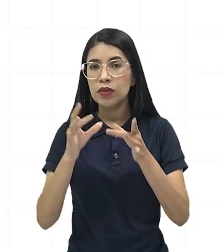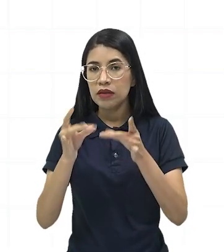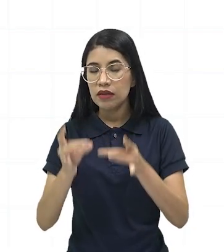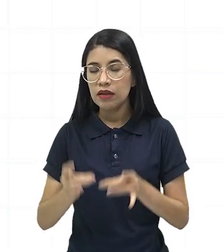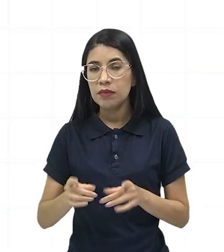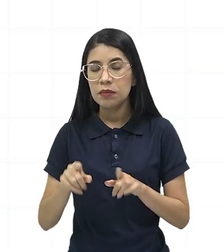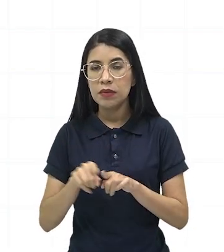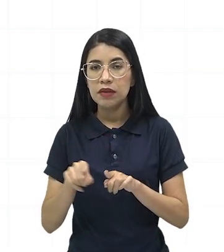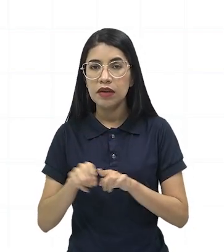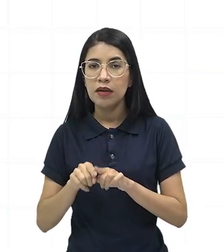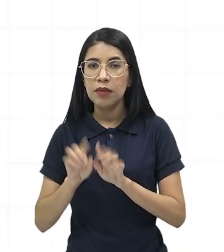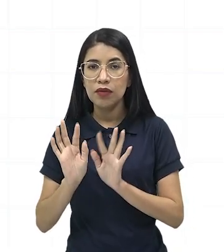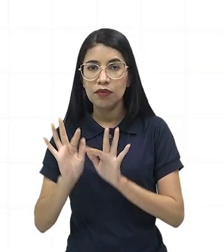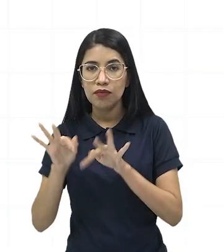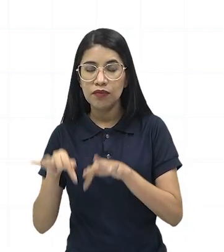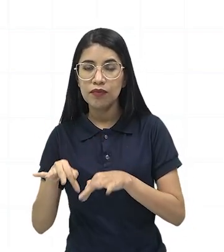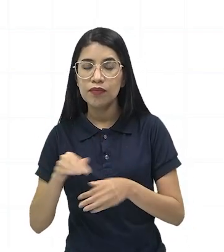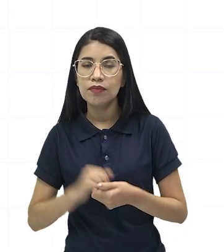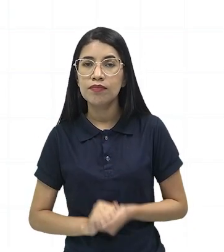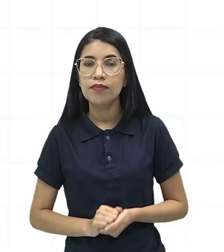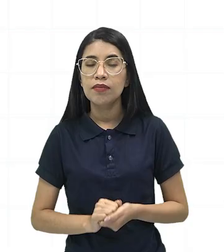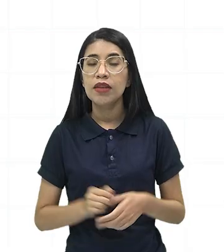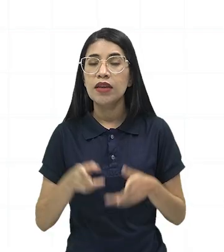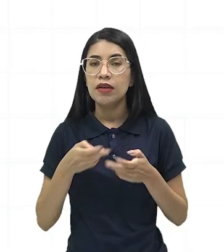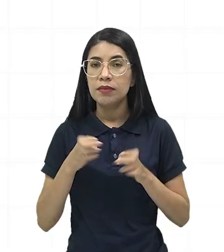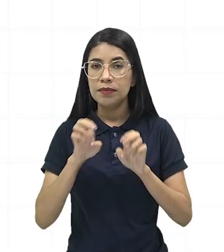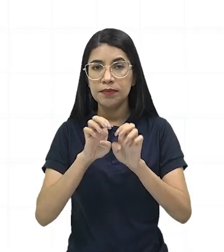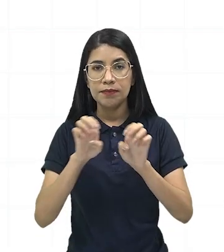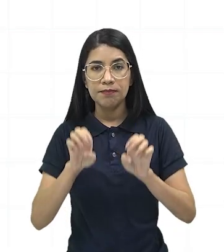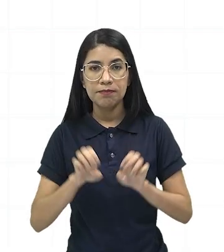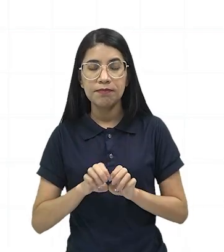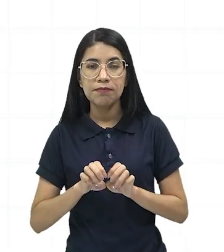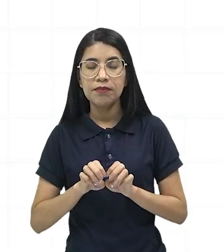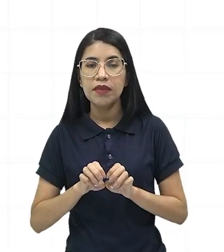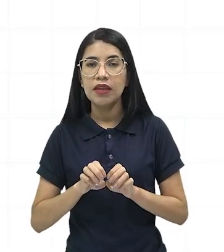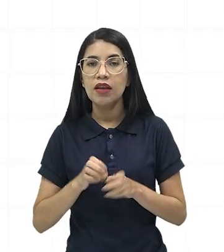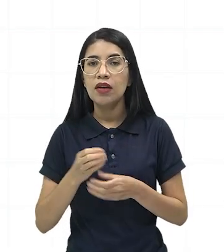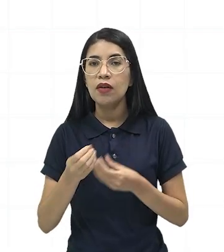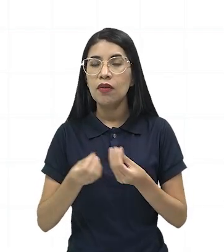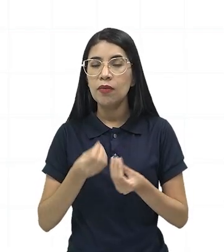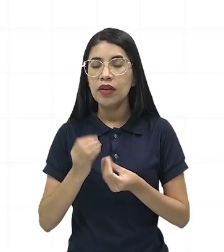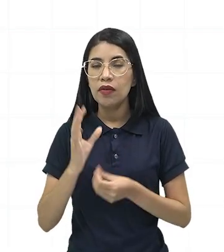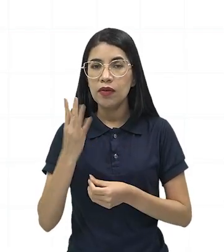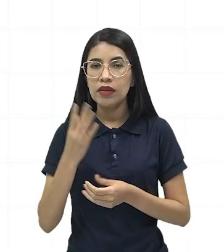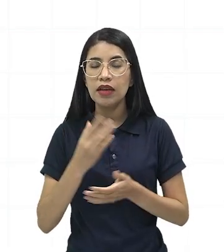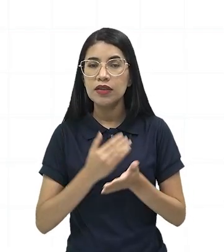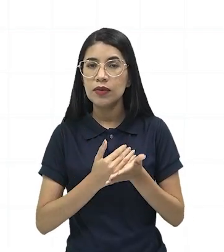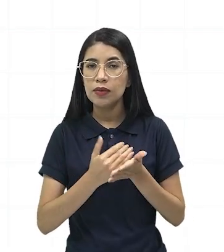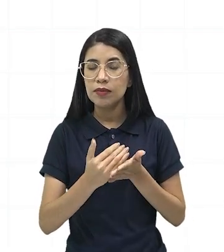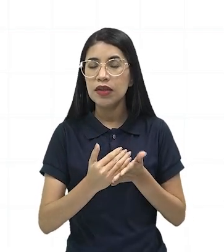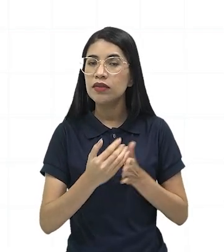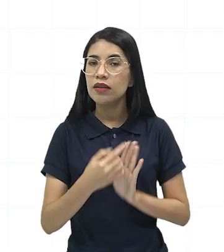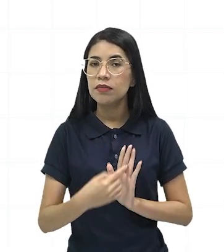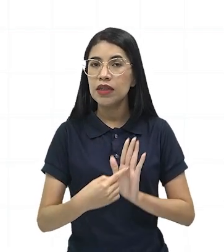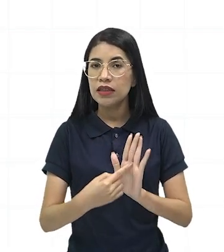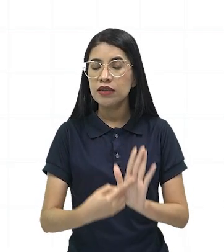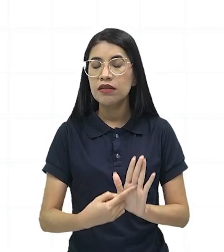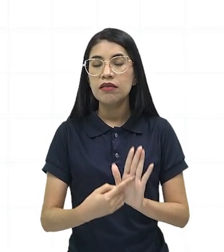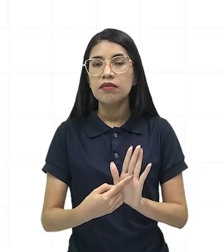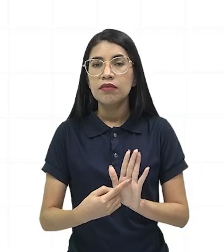final. Observe que nessa estrutura do conto, a situação inicial nós vamos apresentar a